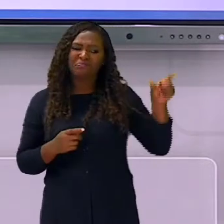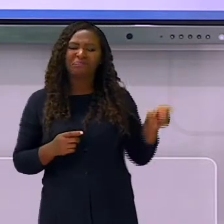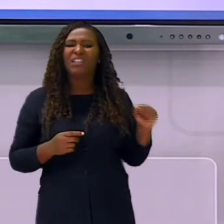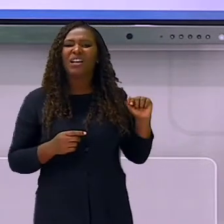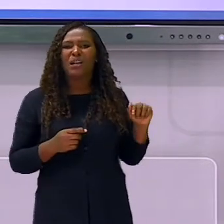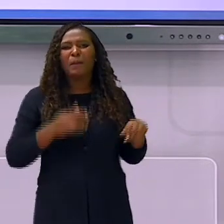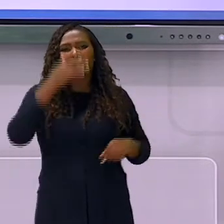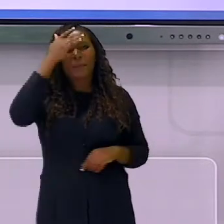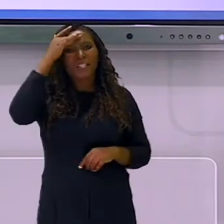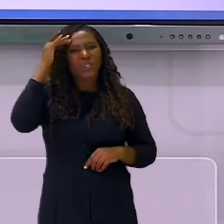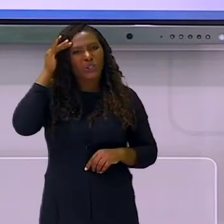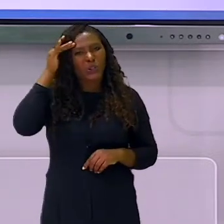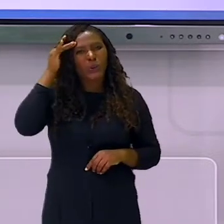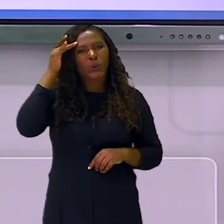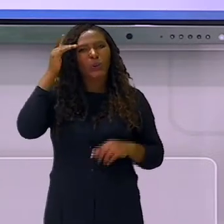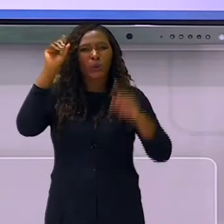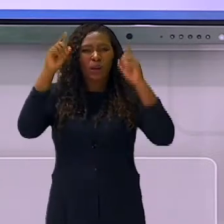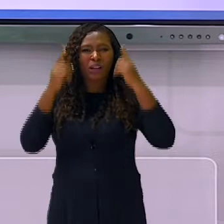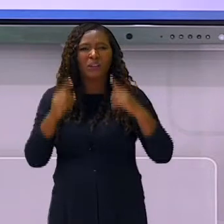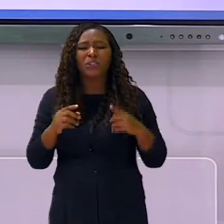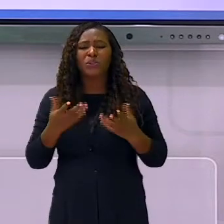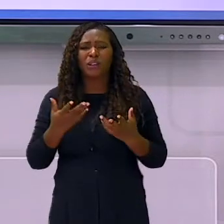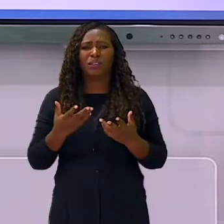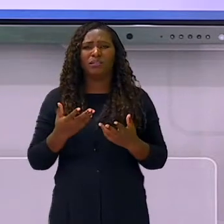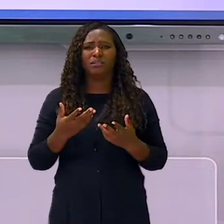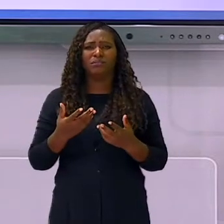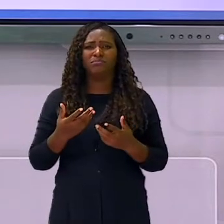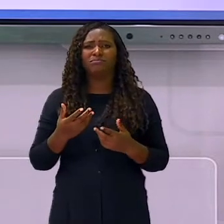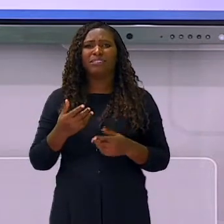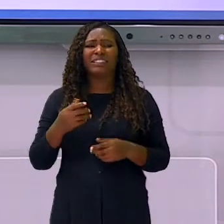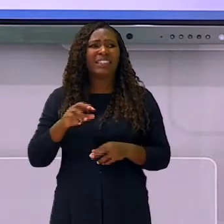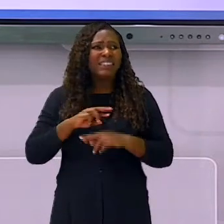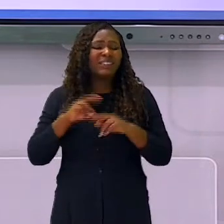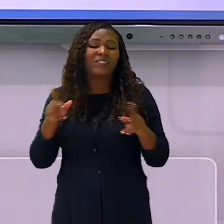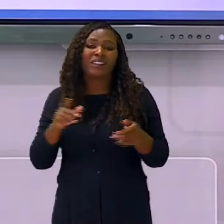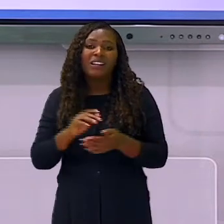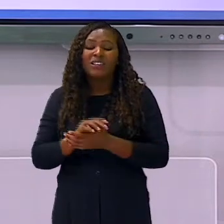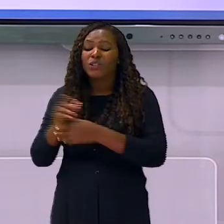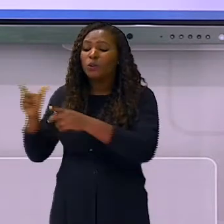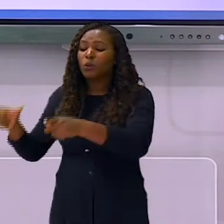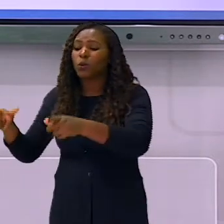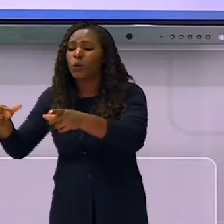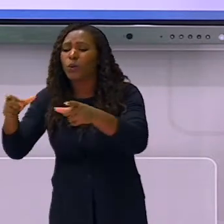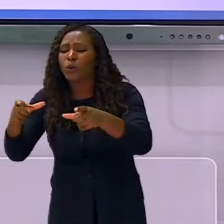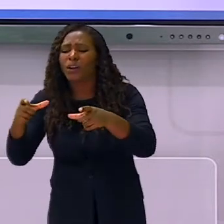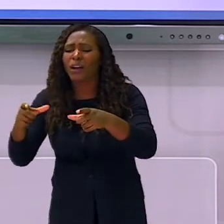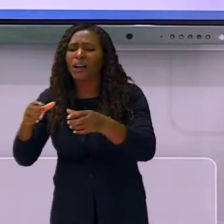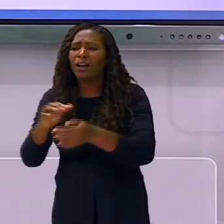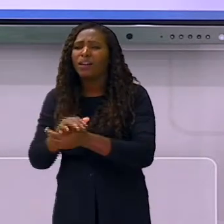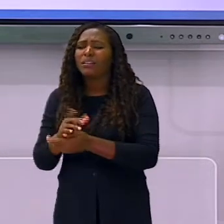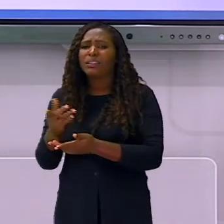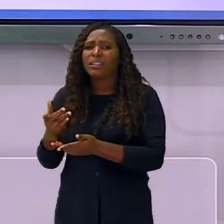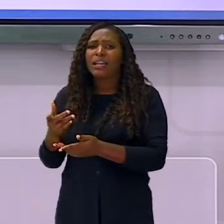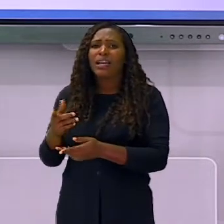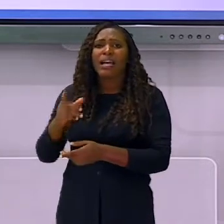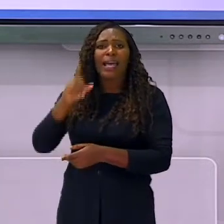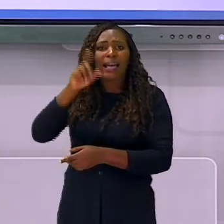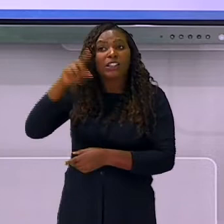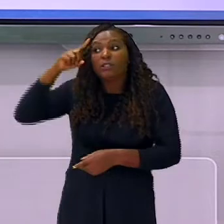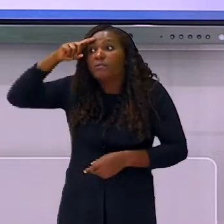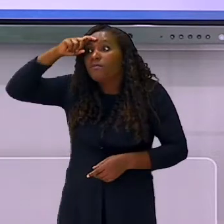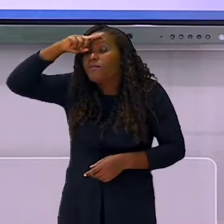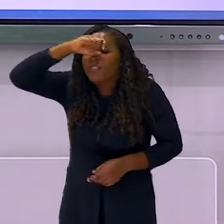visual é diferente. O lugar em si demora a deixar de ser uma questão, algo a